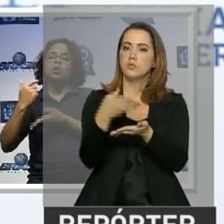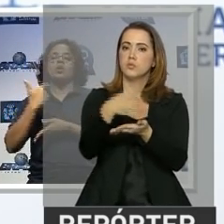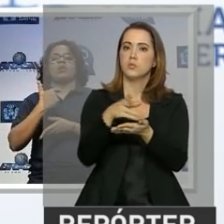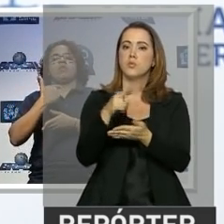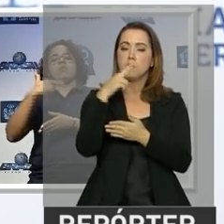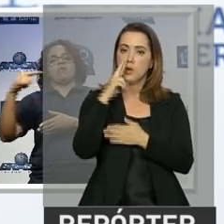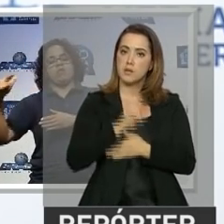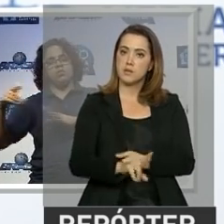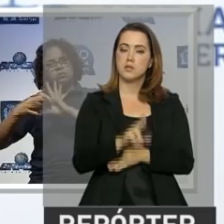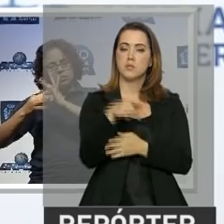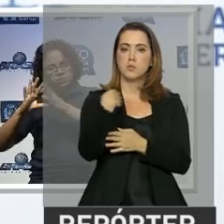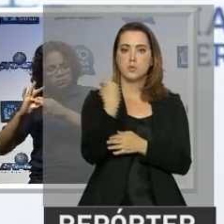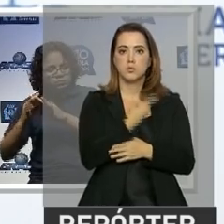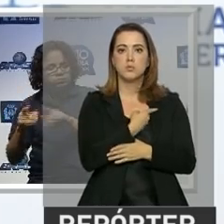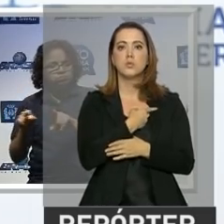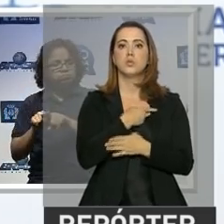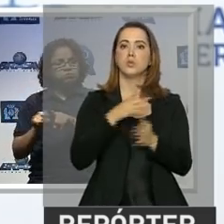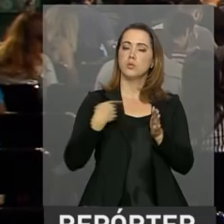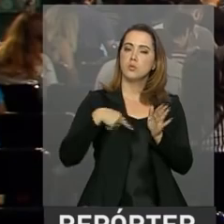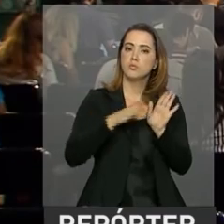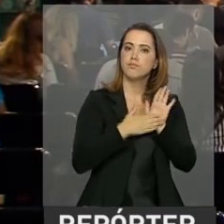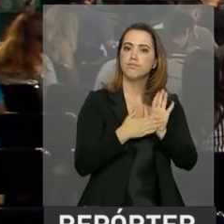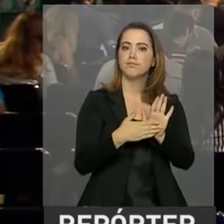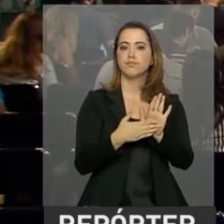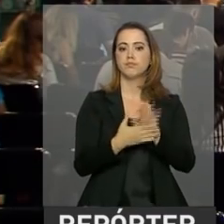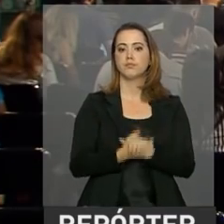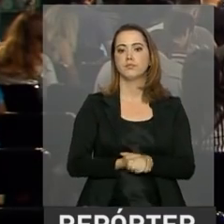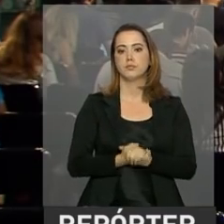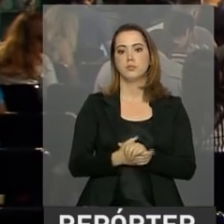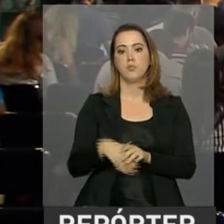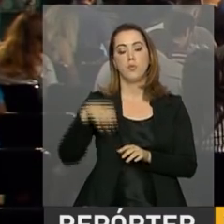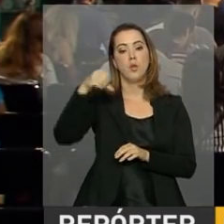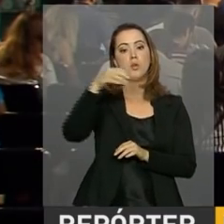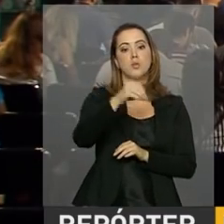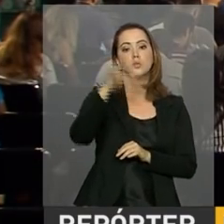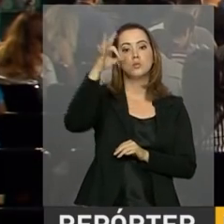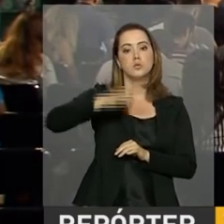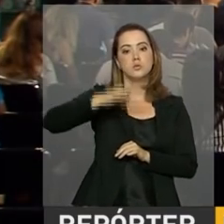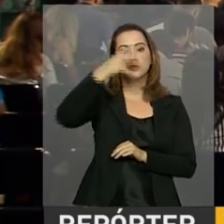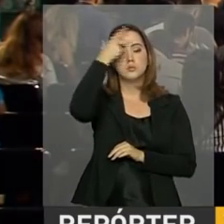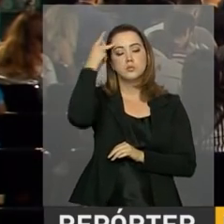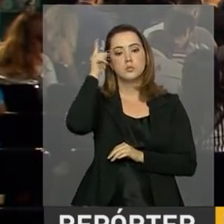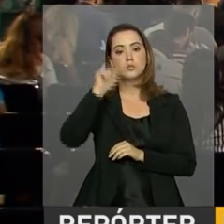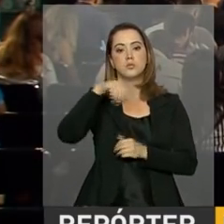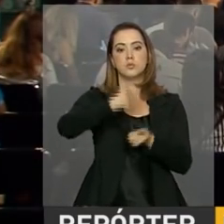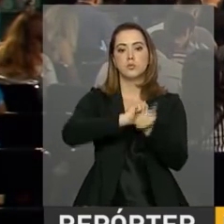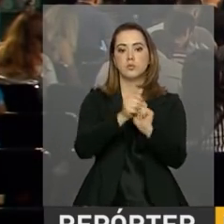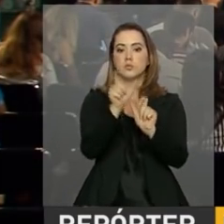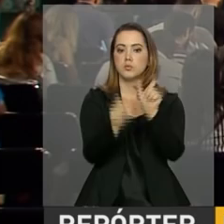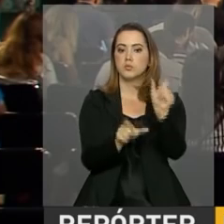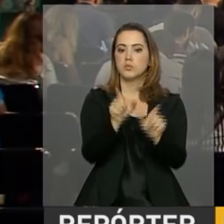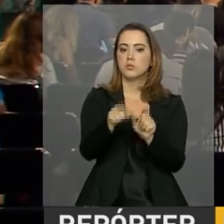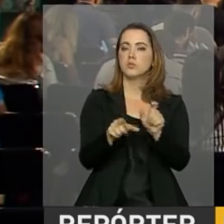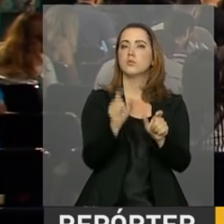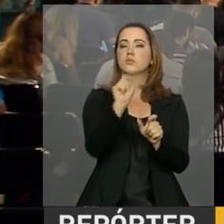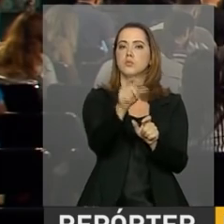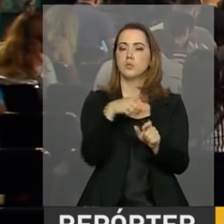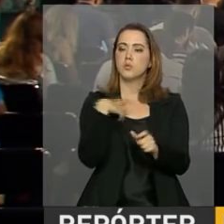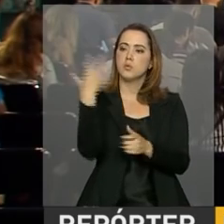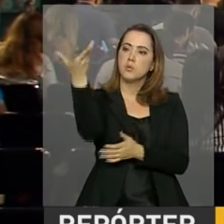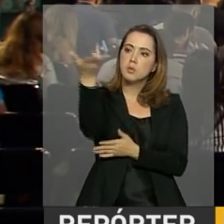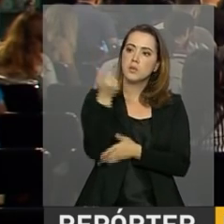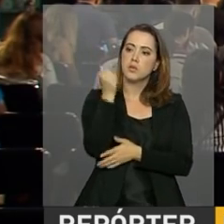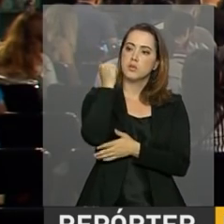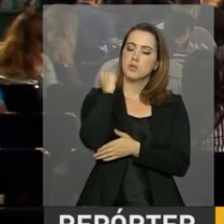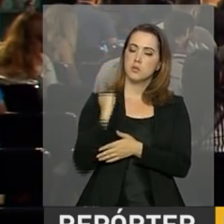resultados que nós temos nos proposto a fazer. Cerca de 90% dos atletas que vão participar dos Jogos Paralímpicos recebem apoio